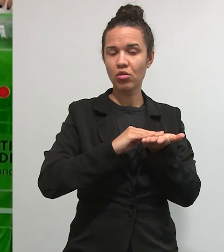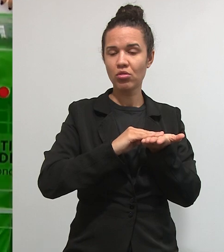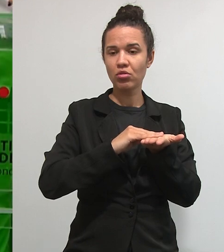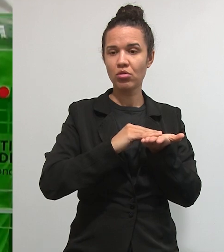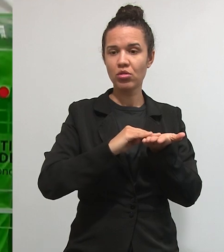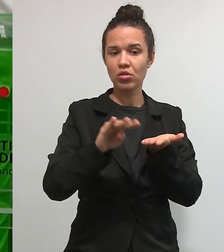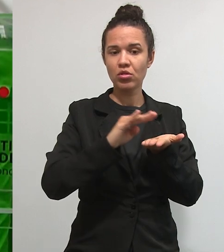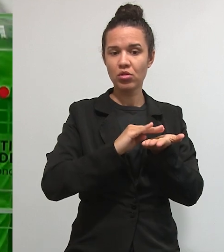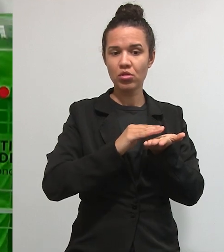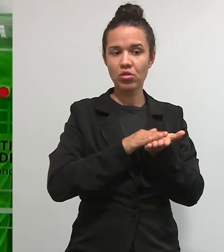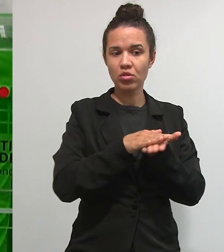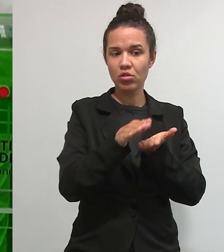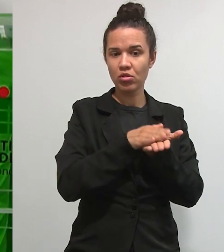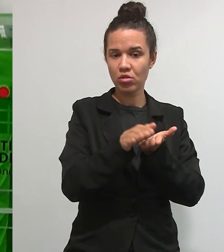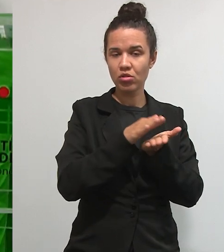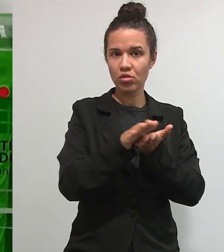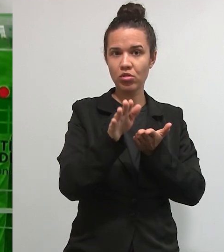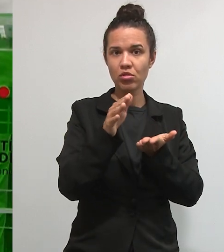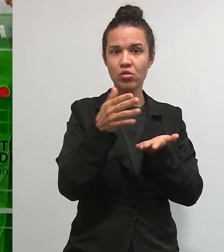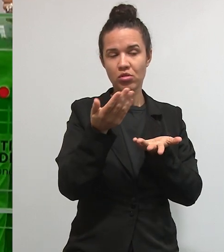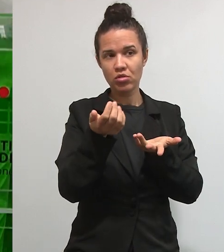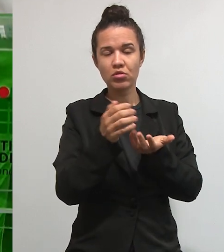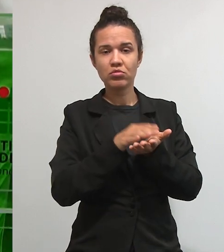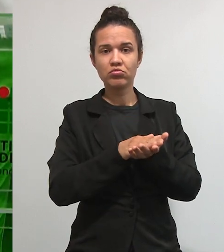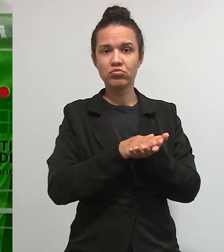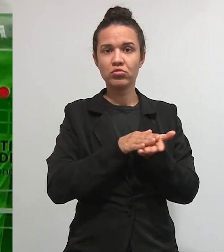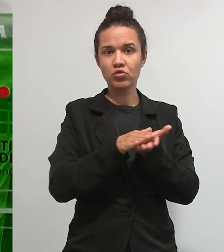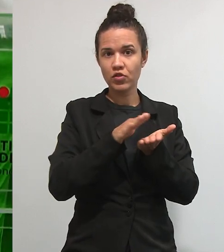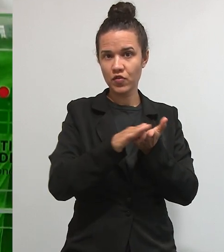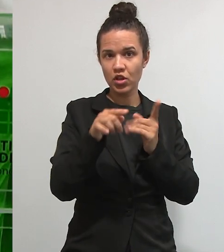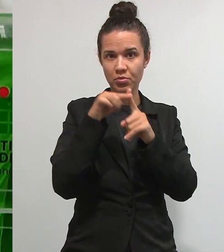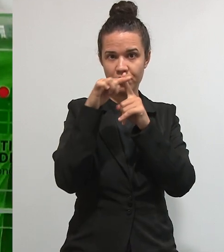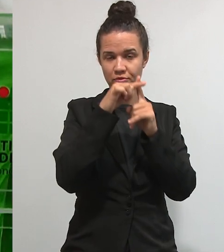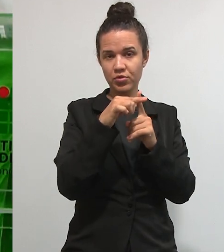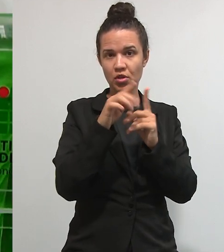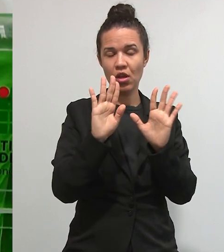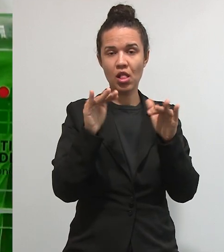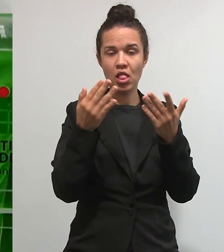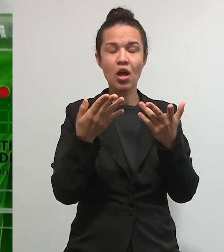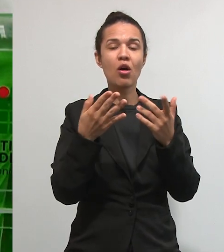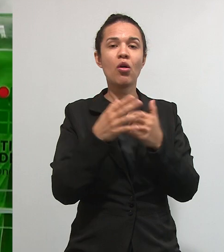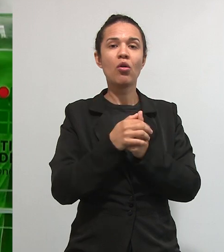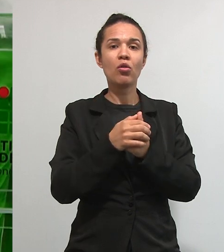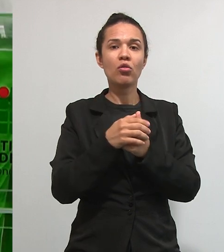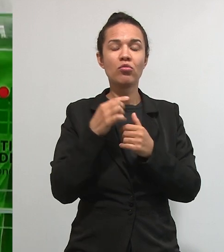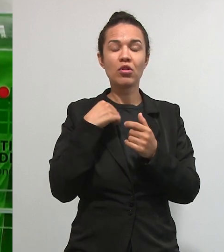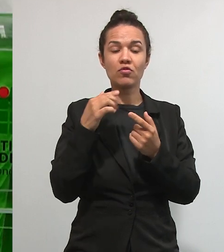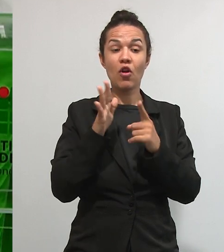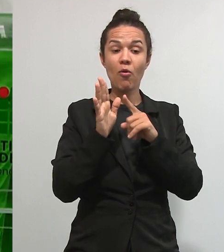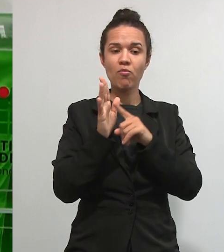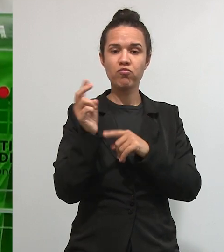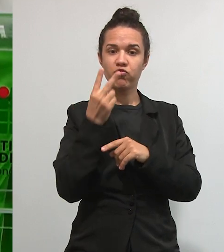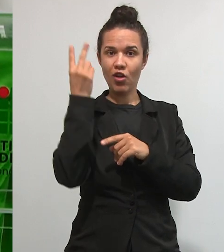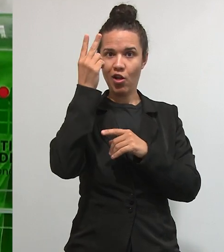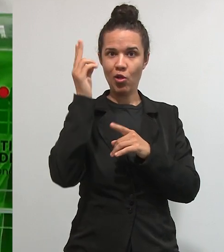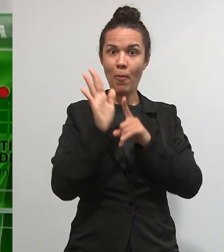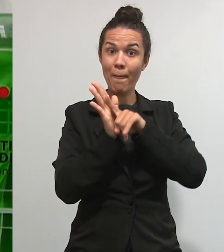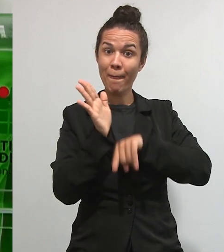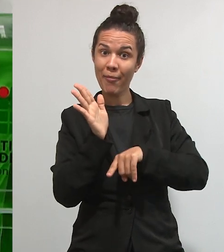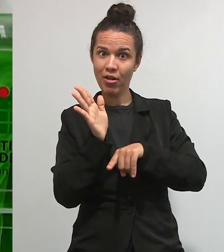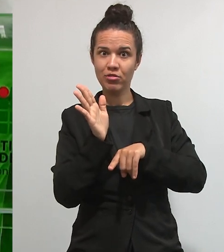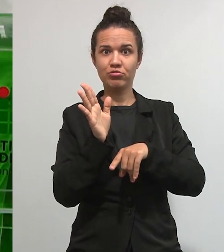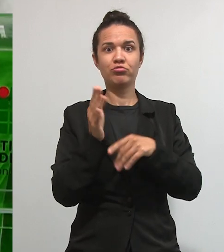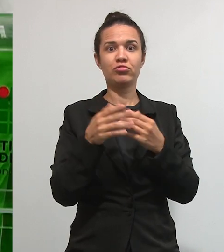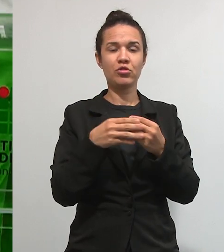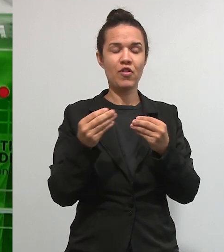eu já vou lançar aqui 50 mil, sendo que você pode ganhar 15 mil na ação. Então, você vai lançar o menor valor para o ativo,